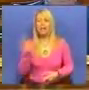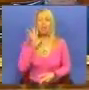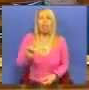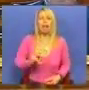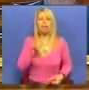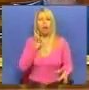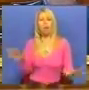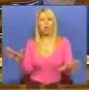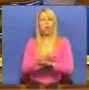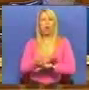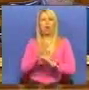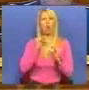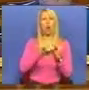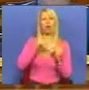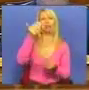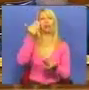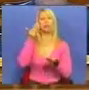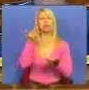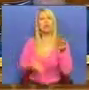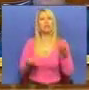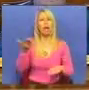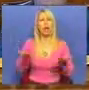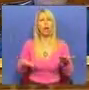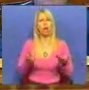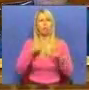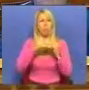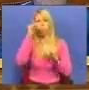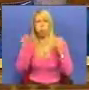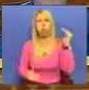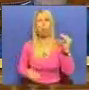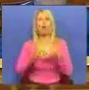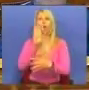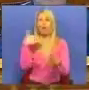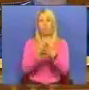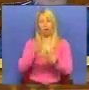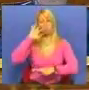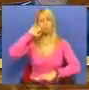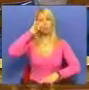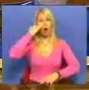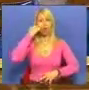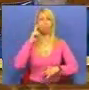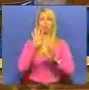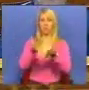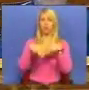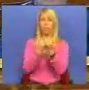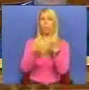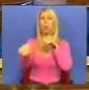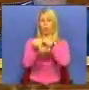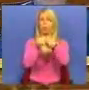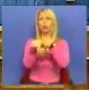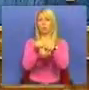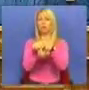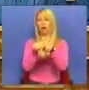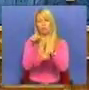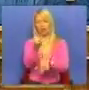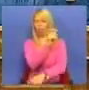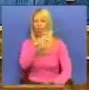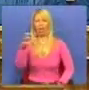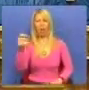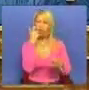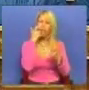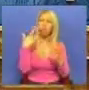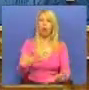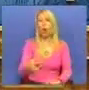desequilíbrios prejudicam as políticas sociais, isso é um erro. Um grande socialista europeu um dia